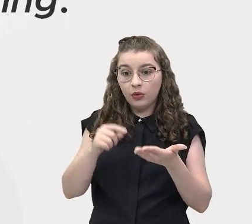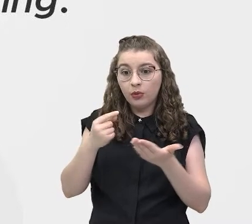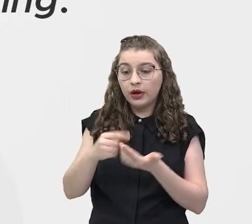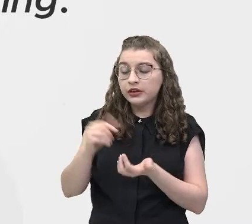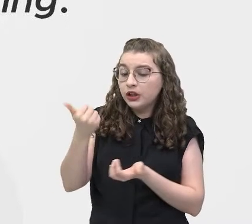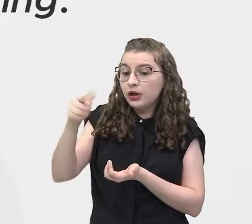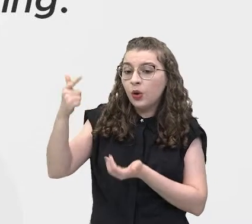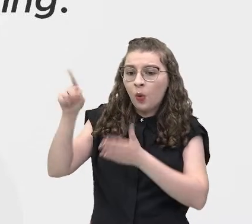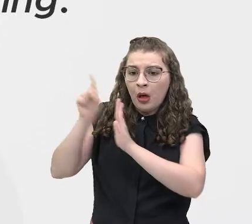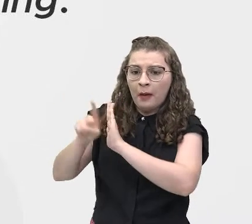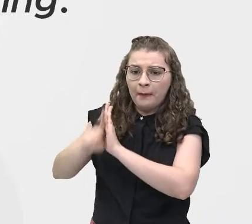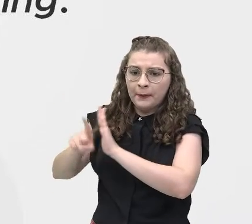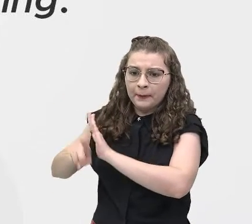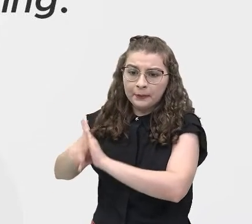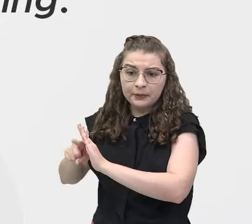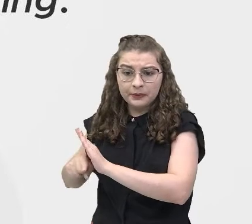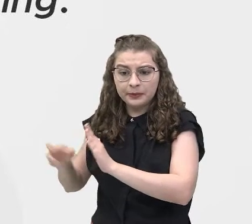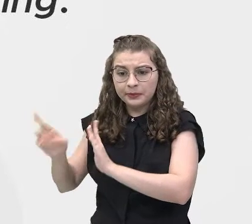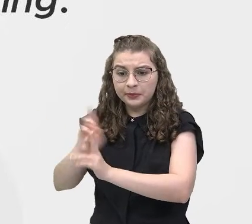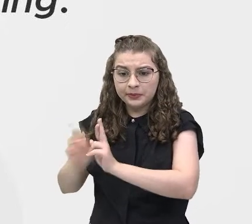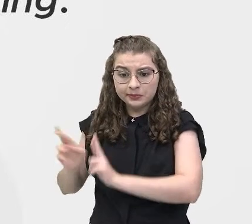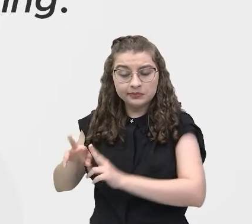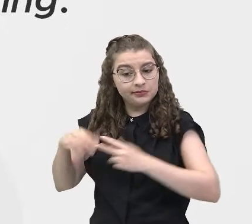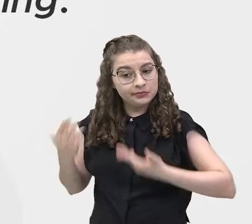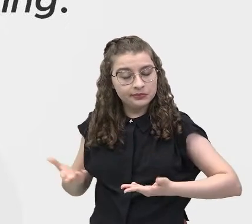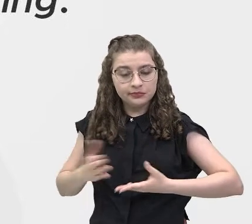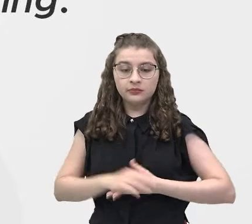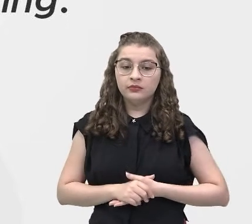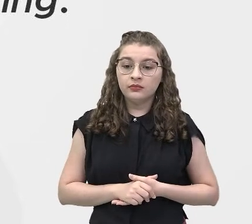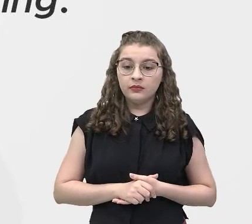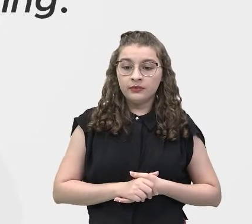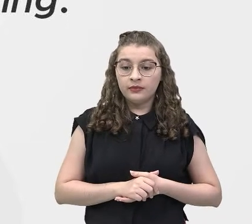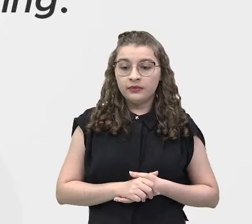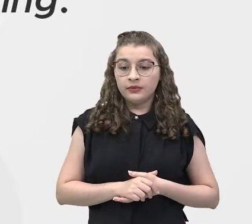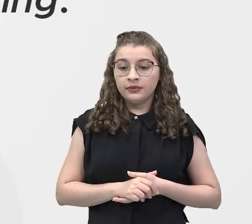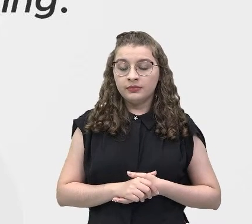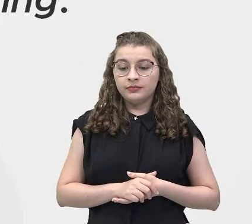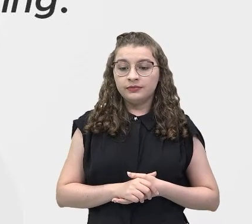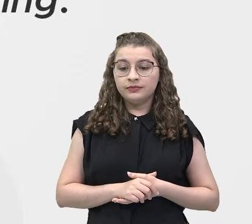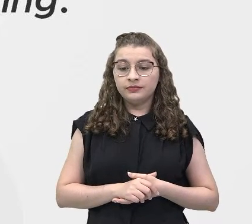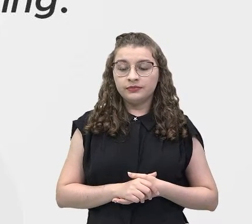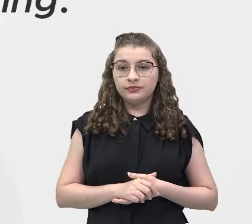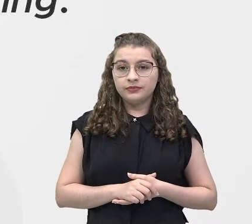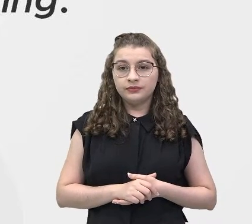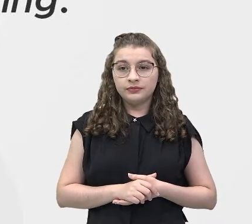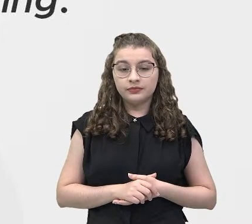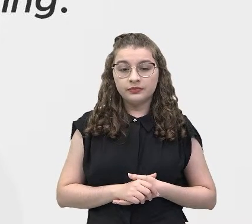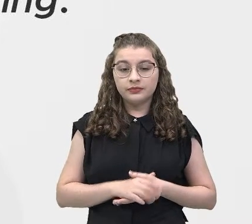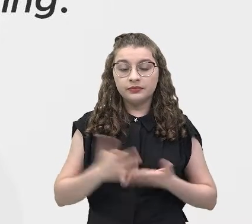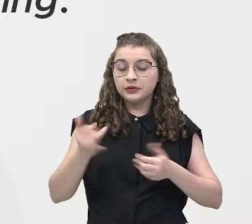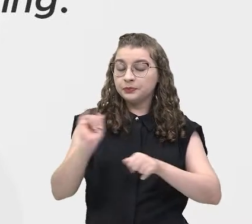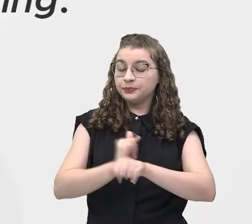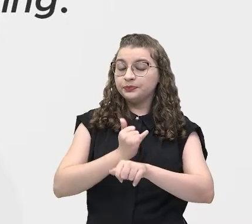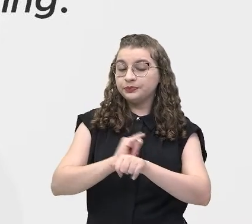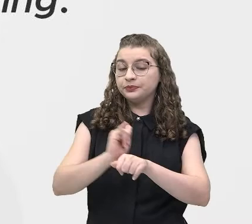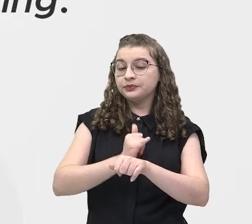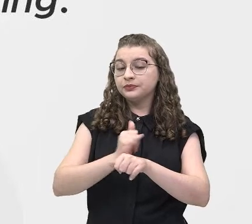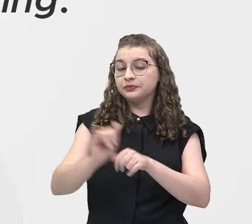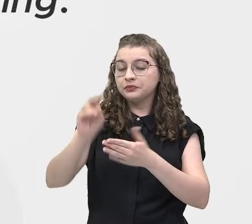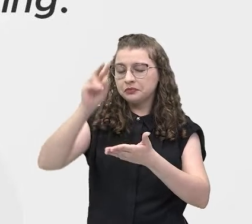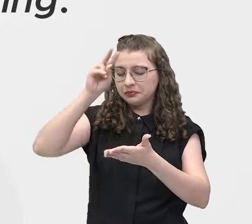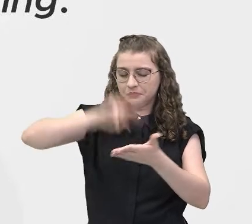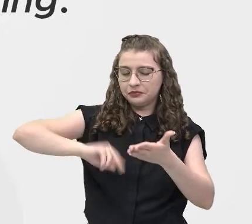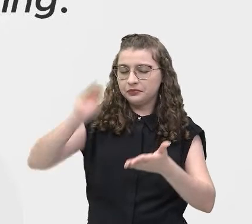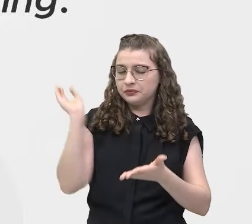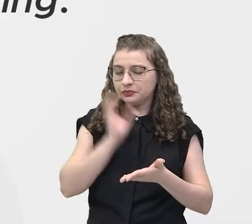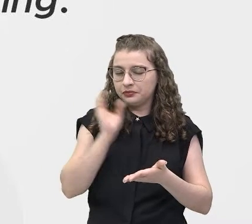serem resolvidas. Então, quando você está diante de uma questão assim, um texto dessa forma, use a estratégia de leitura. Então, no caso aí,